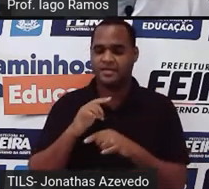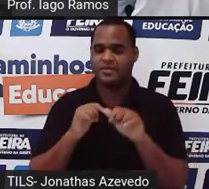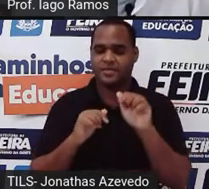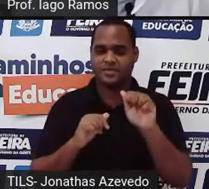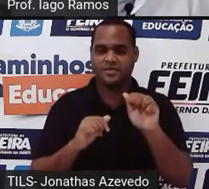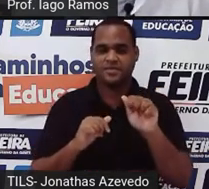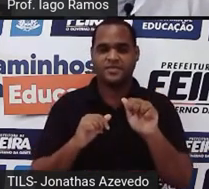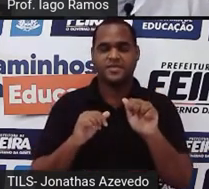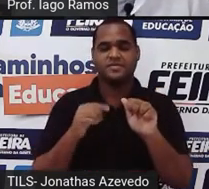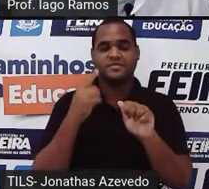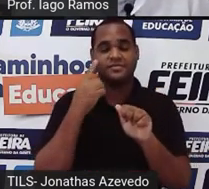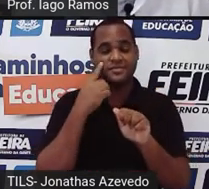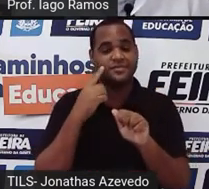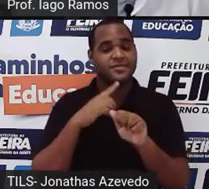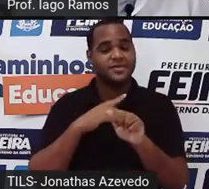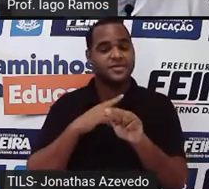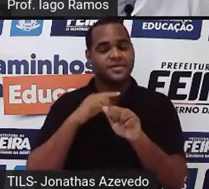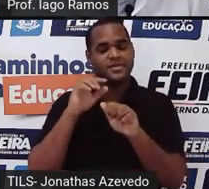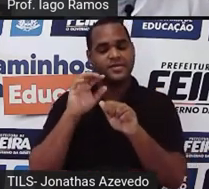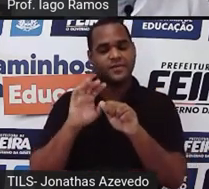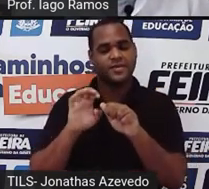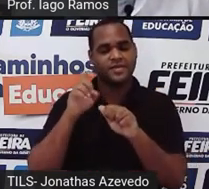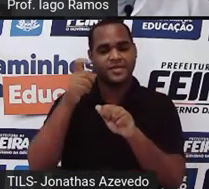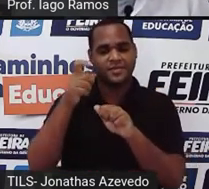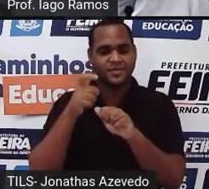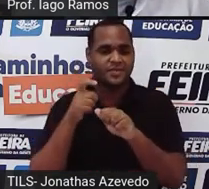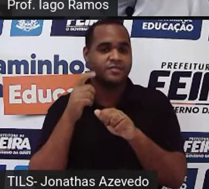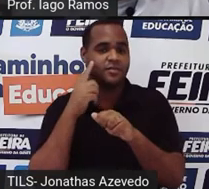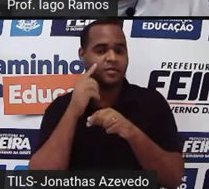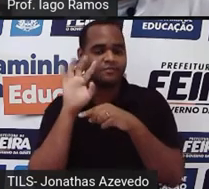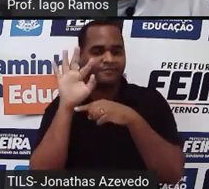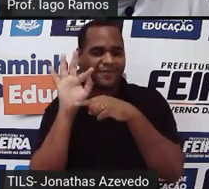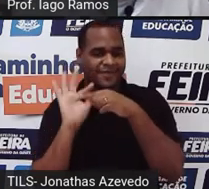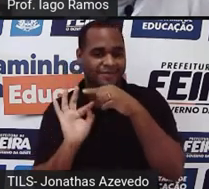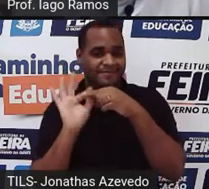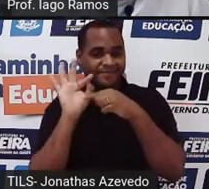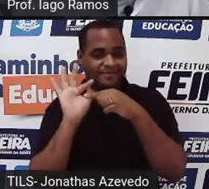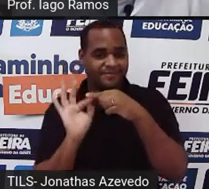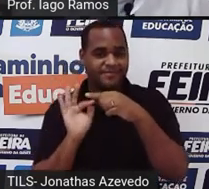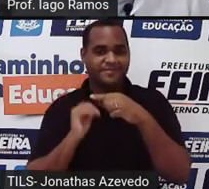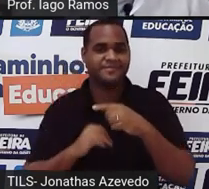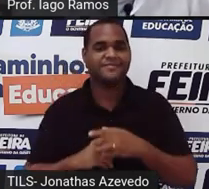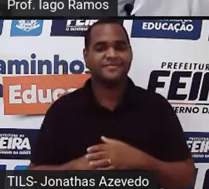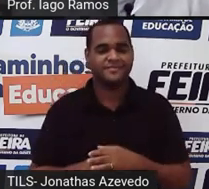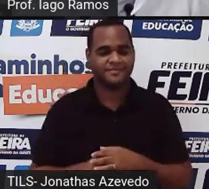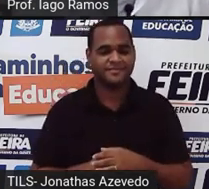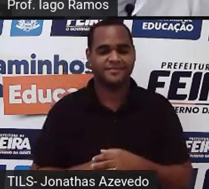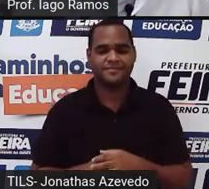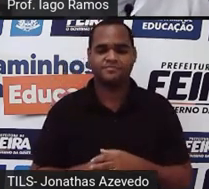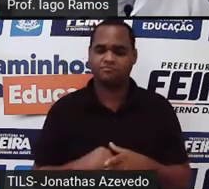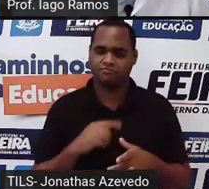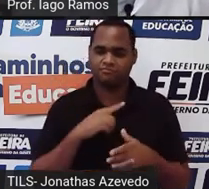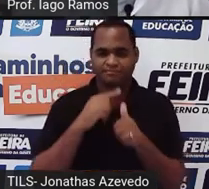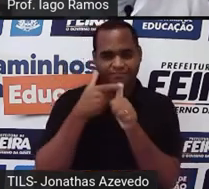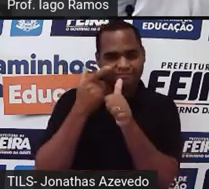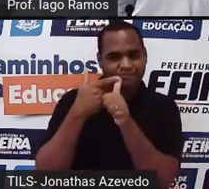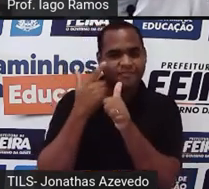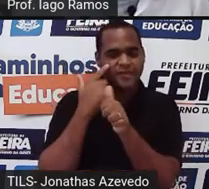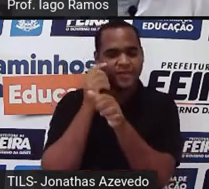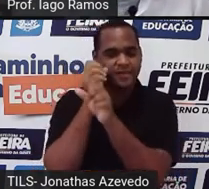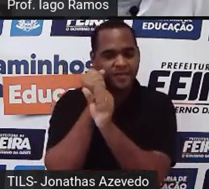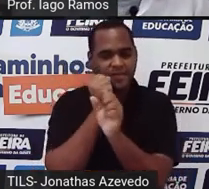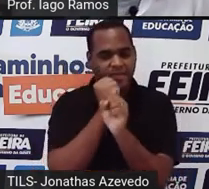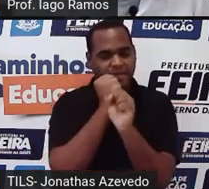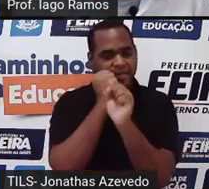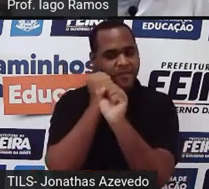potenciação, onde no expoente a gente tem uma fração, tá? Então, quando a gente vai calcular essa